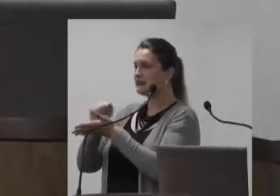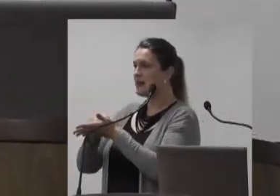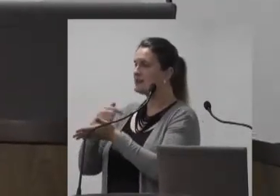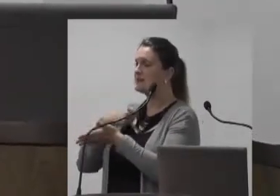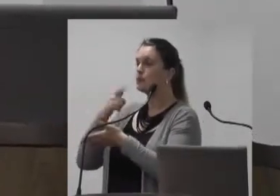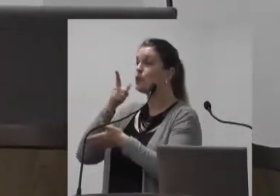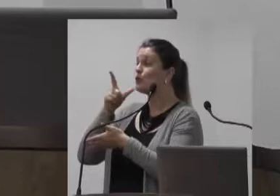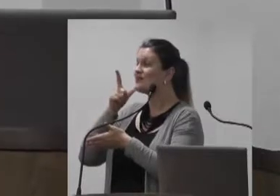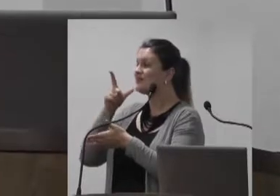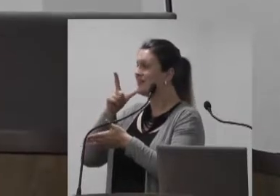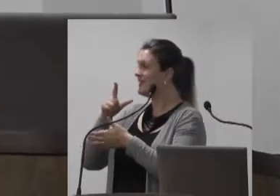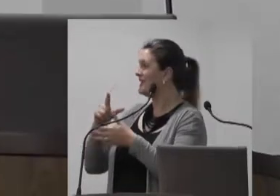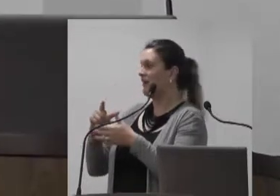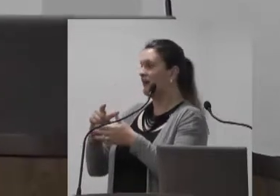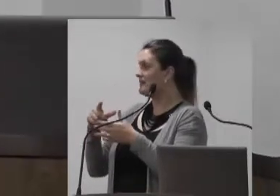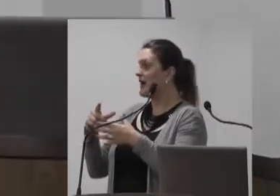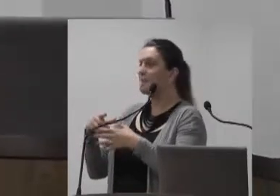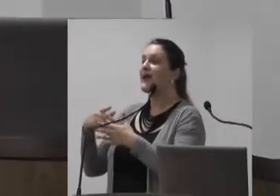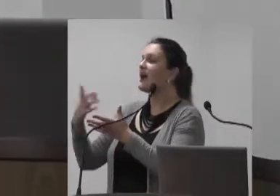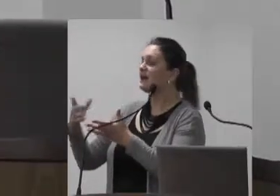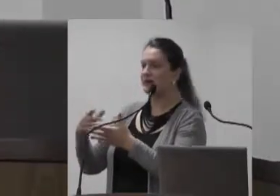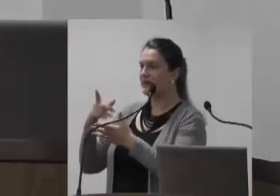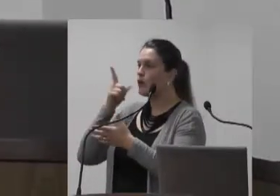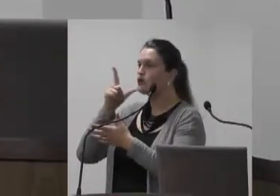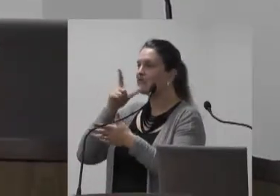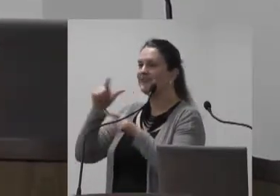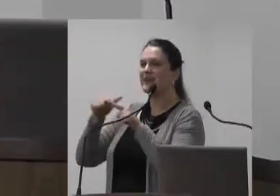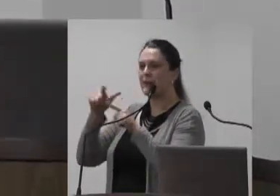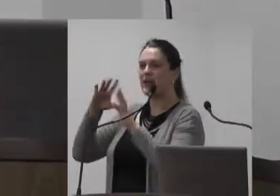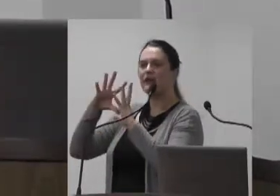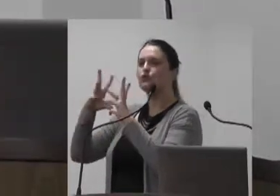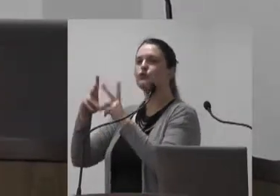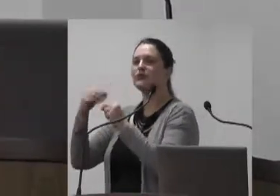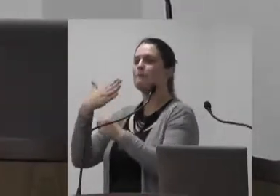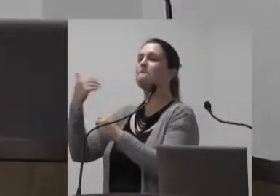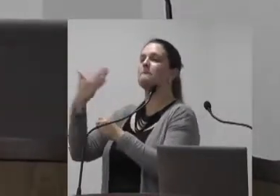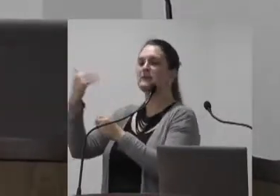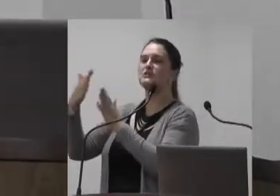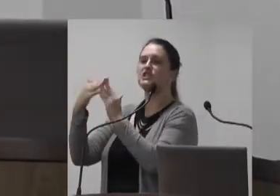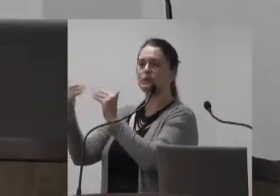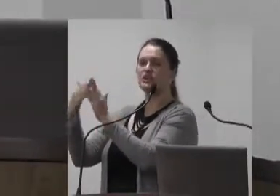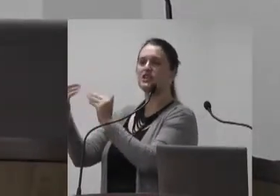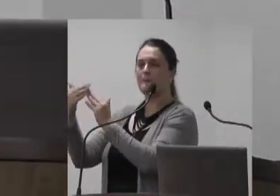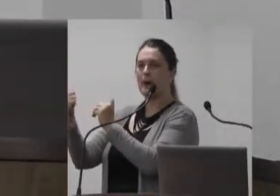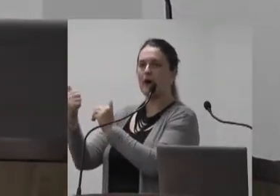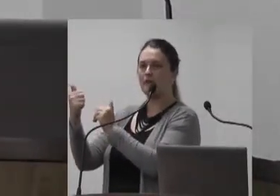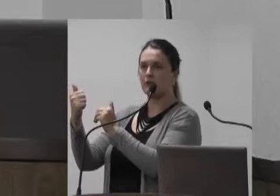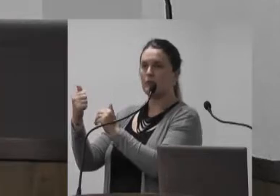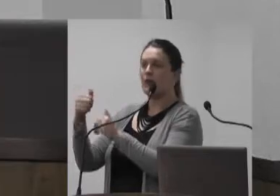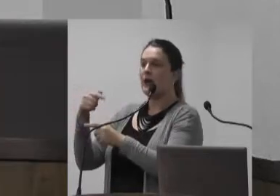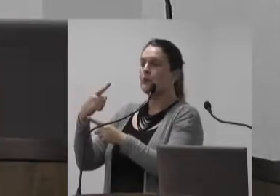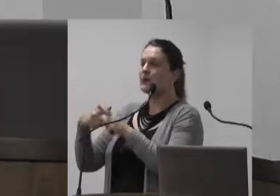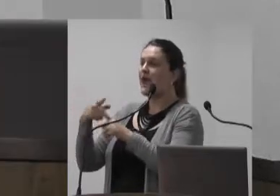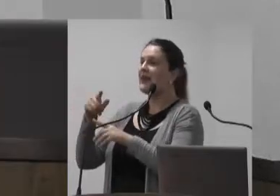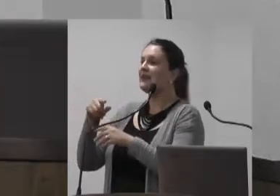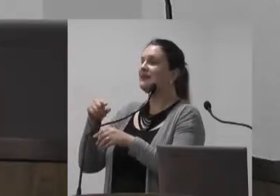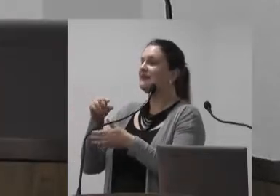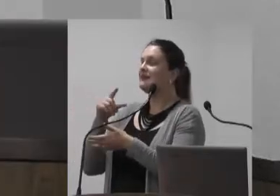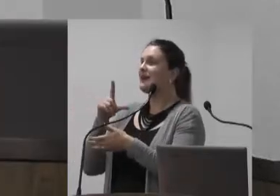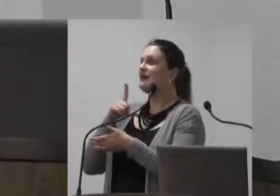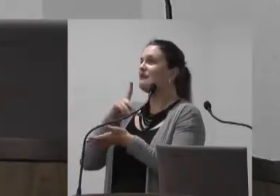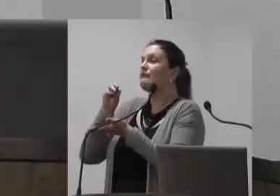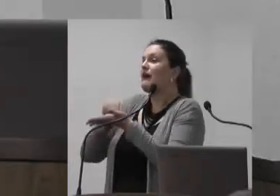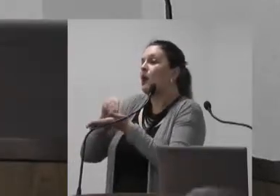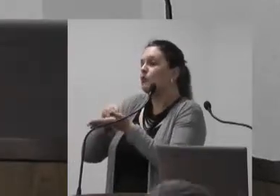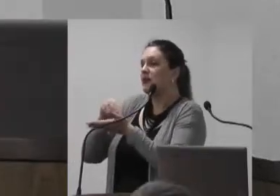muitas atividades, eu não consegui dar perna, né, consegui trabalhar em tudo que pediam e chamavam, porque além